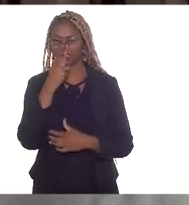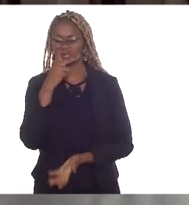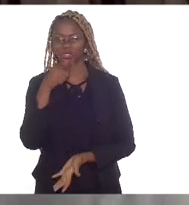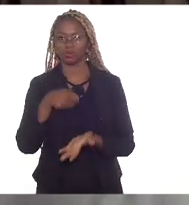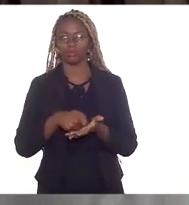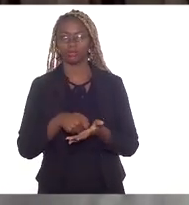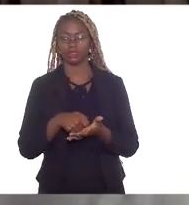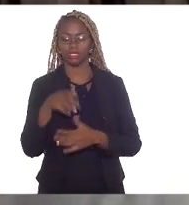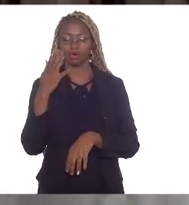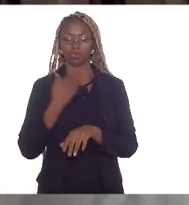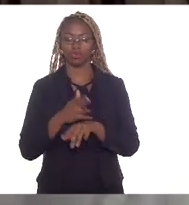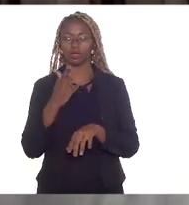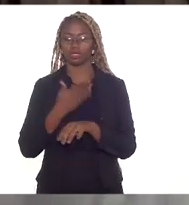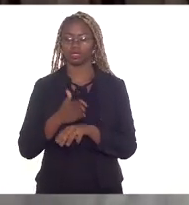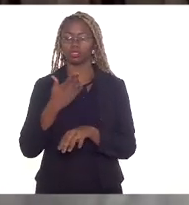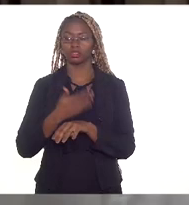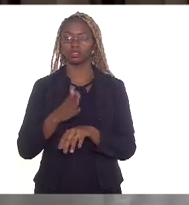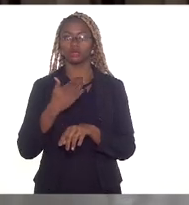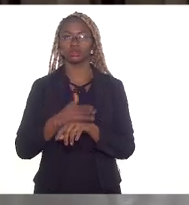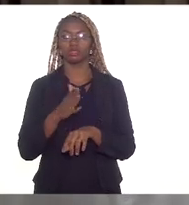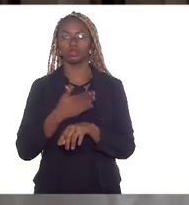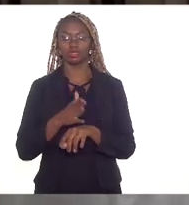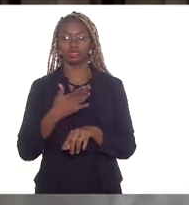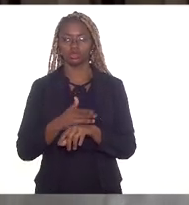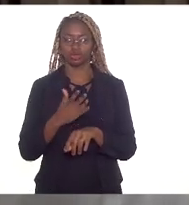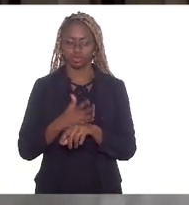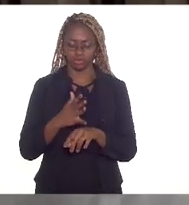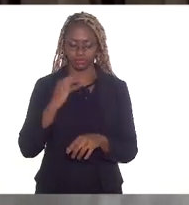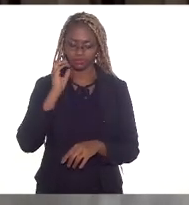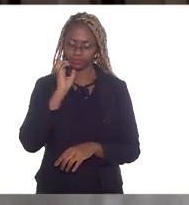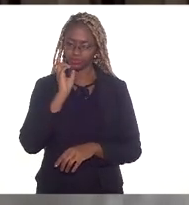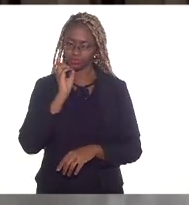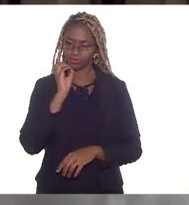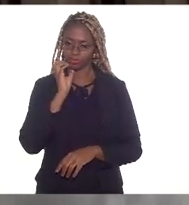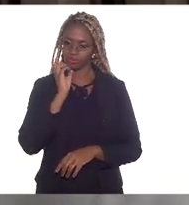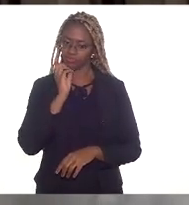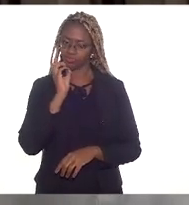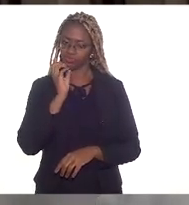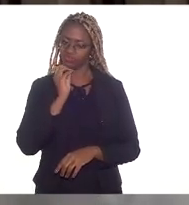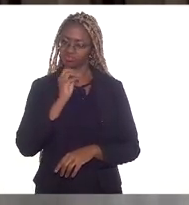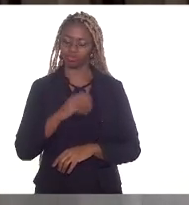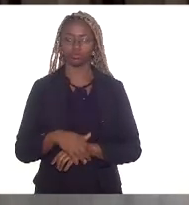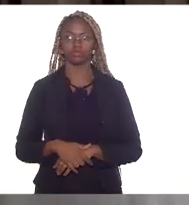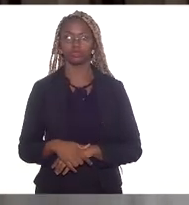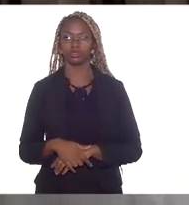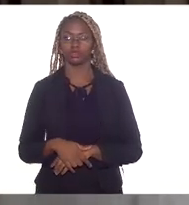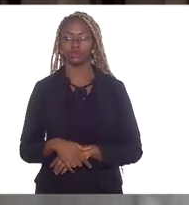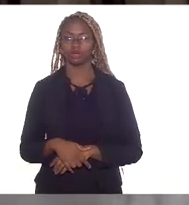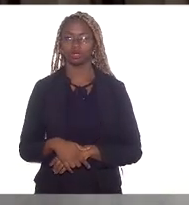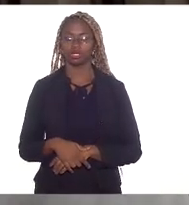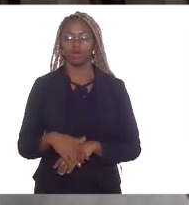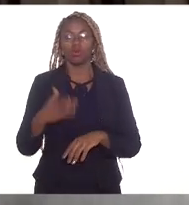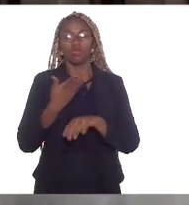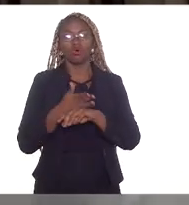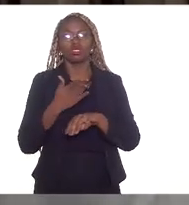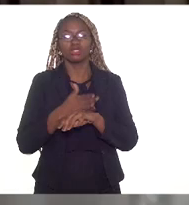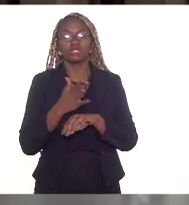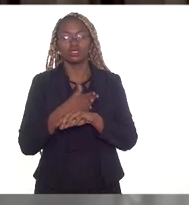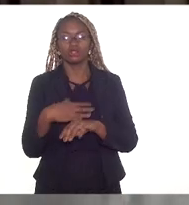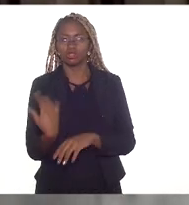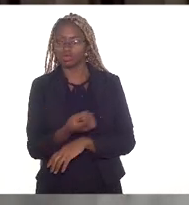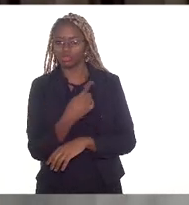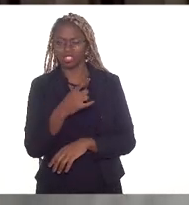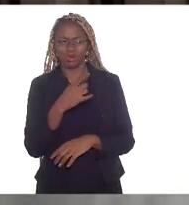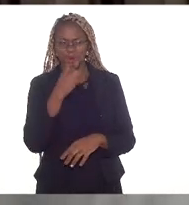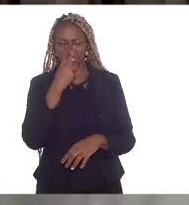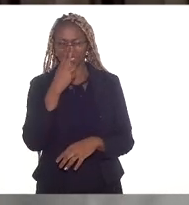fazer um exercício um tanto quanto holístico e fazer com que cada um daqueles envolvidos